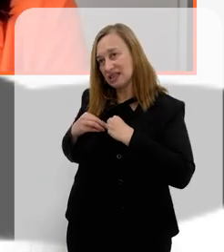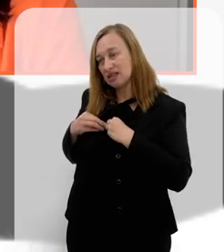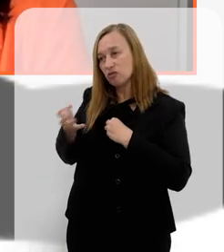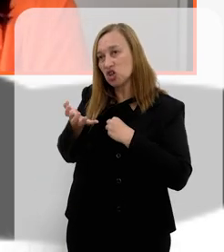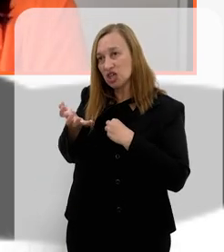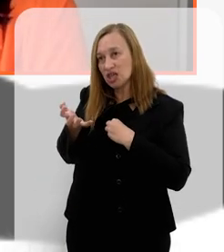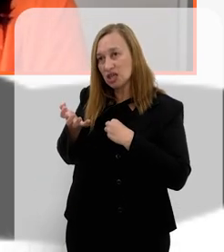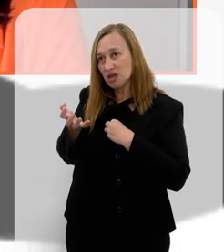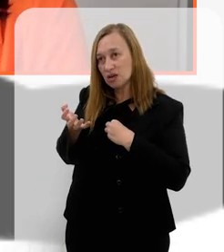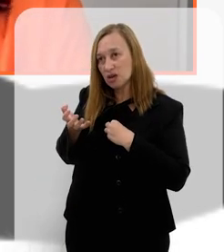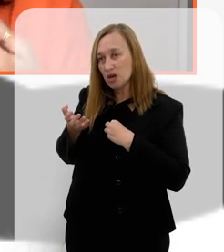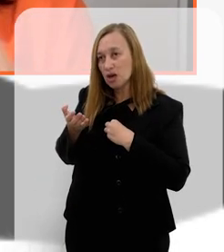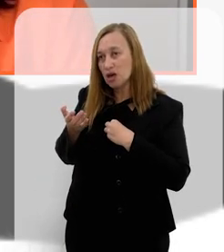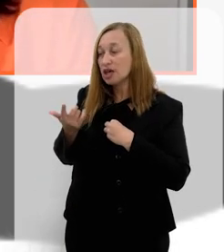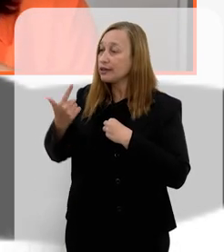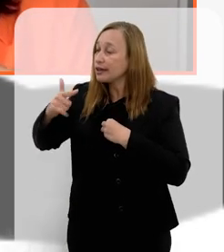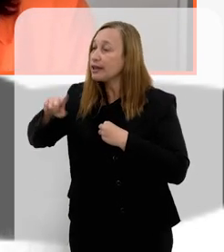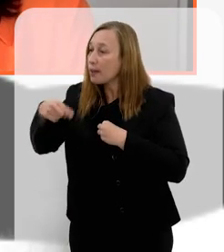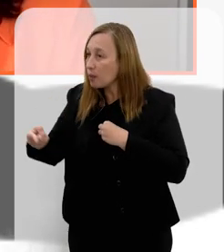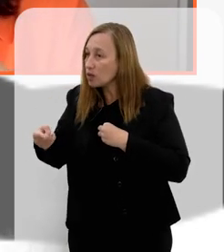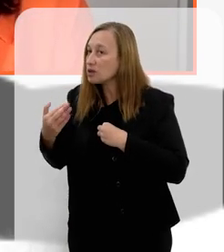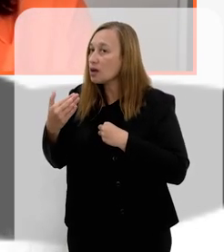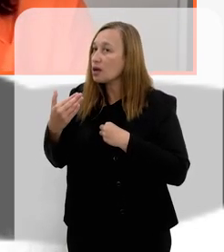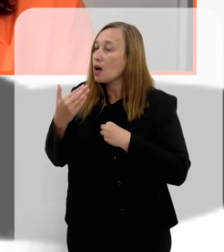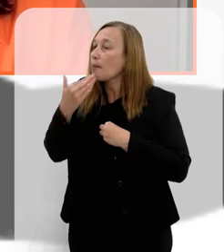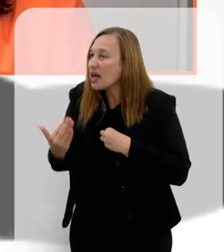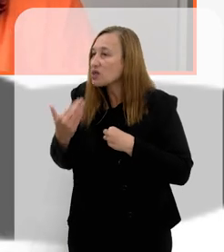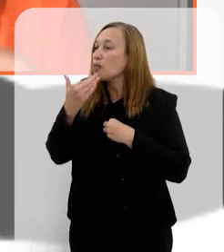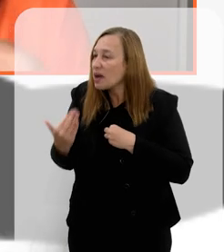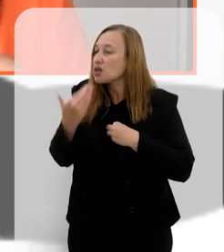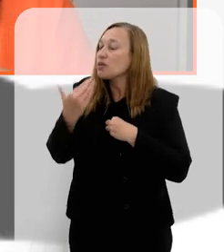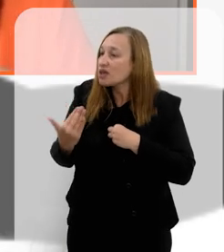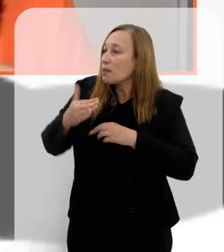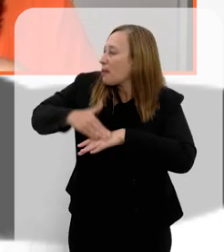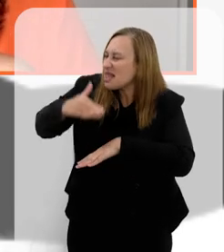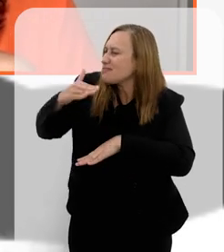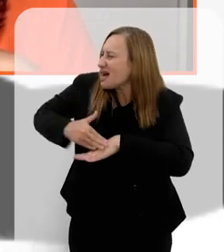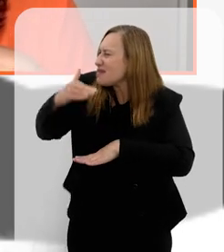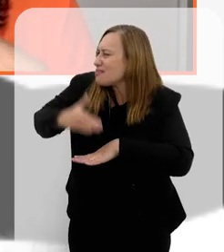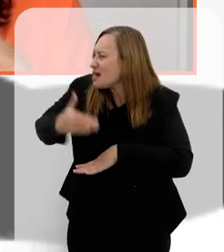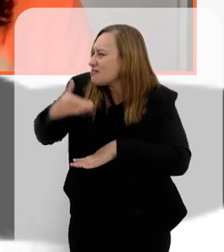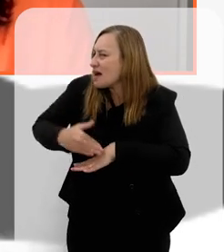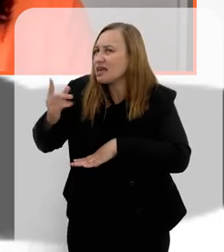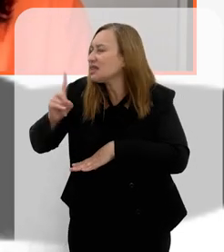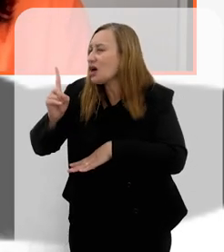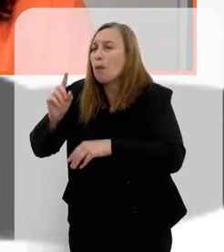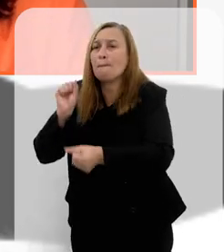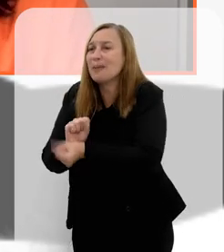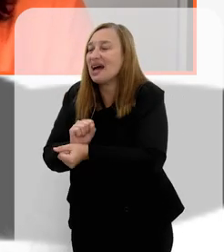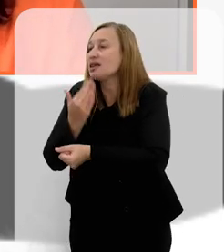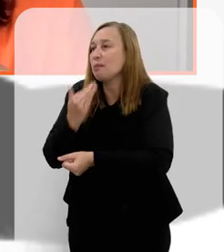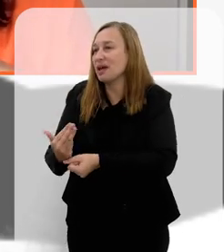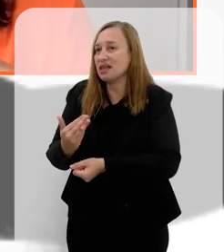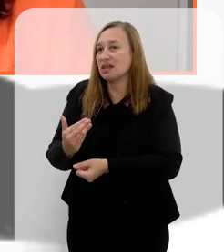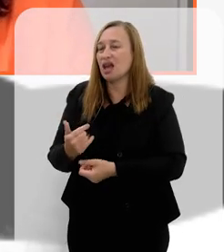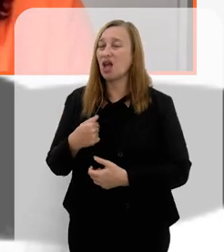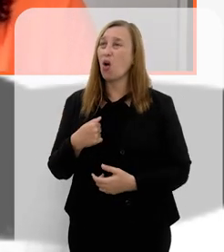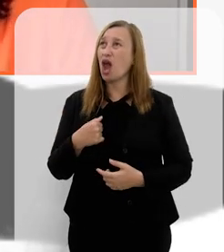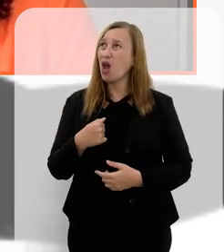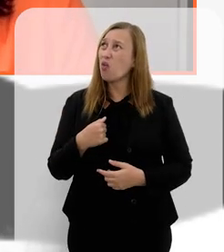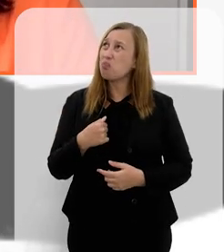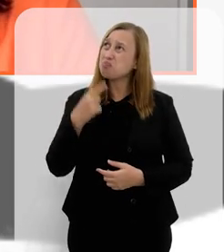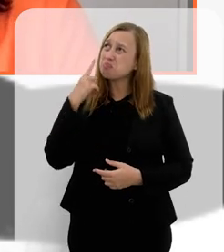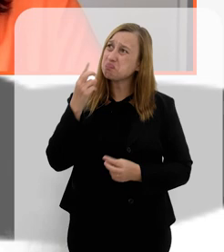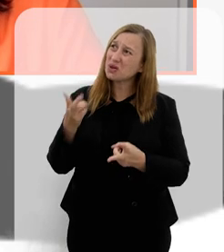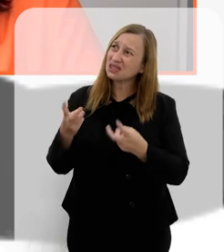eu estava querendo, que eu ganho, logo depois eu fico querendo o outro. Então eu vi que eu não estou